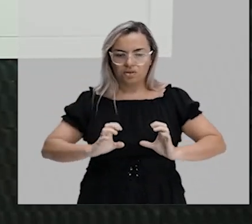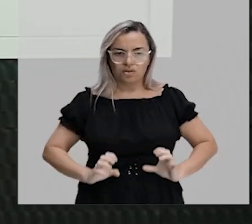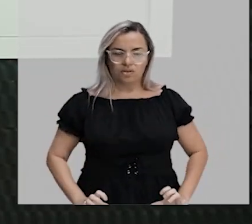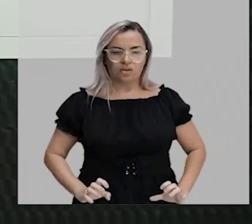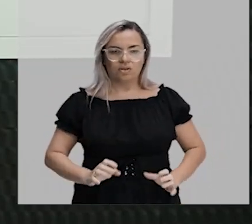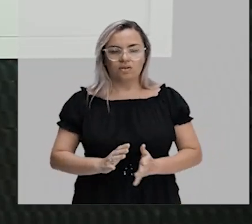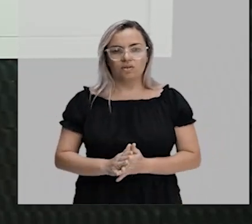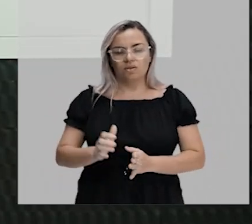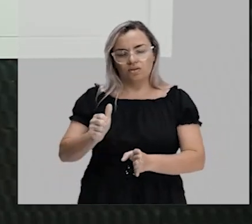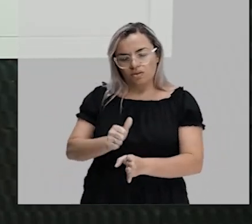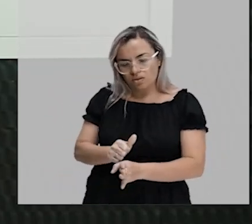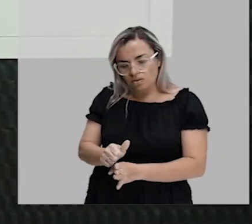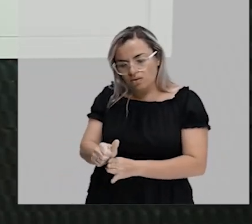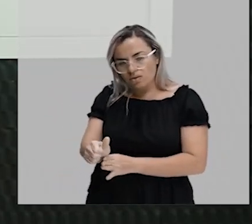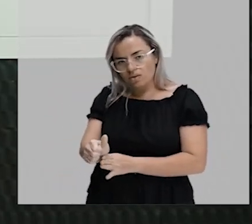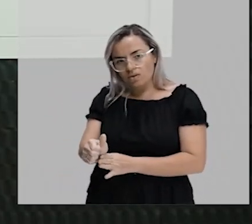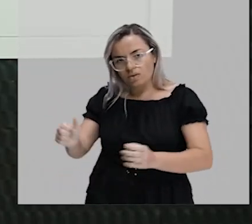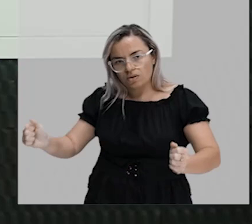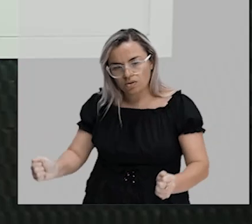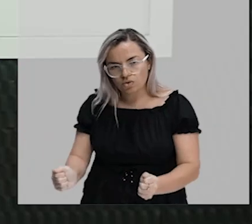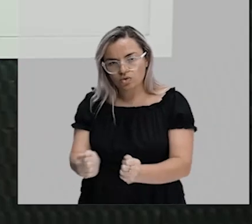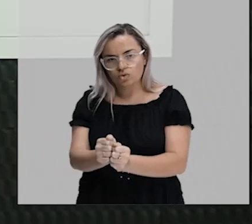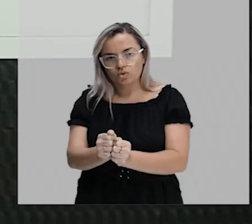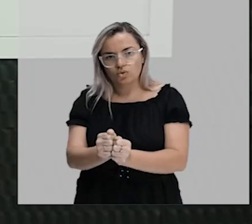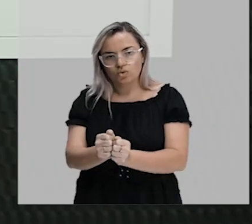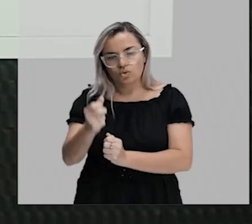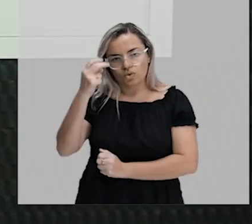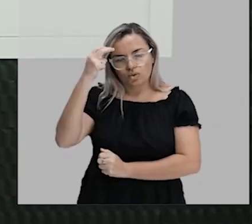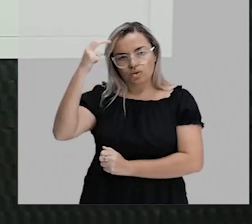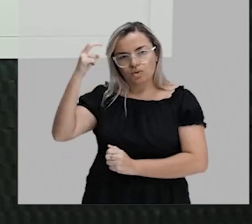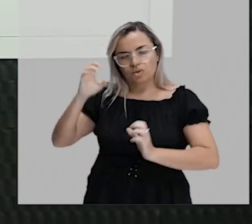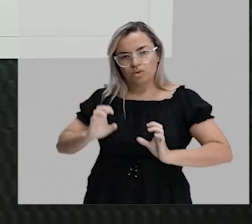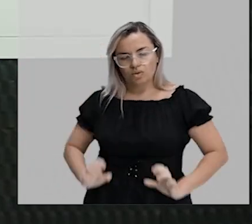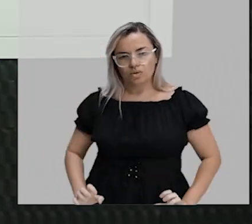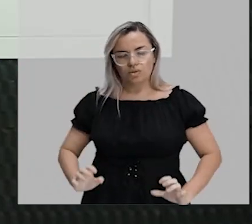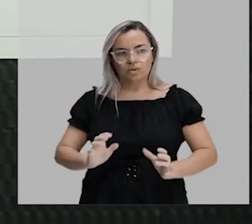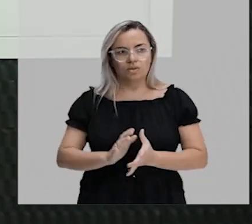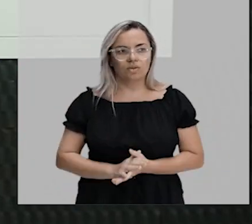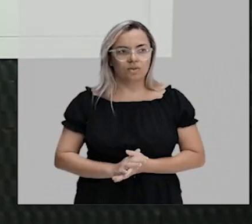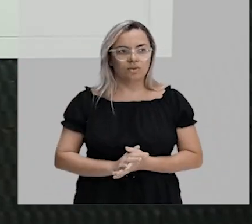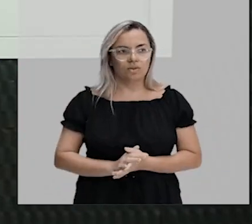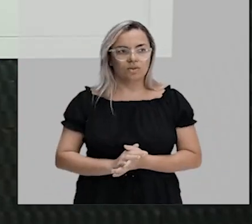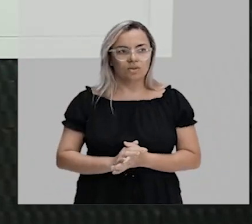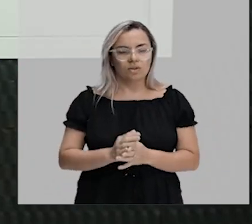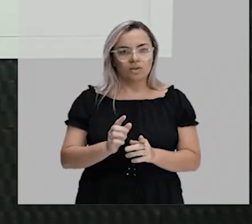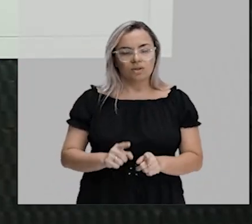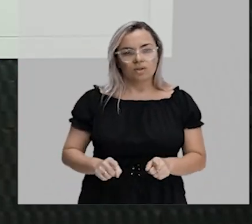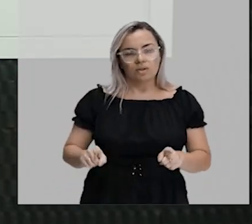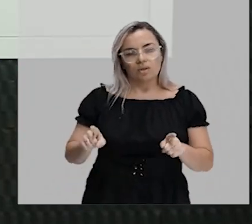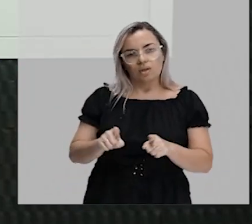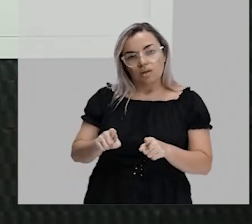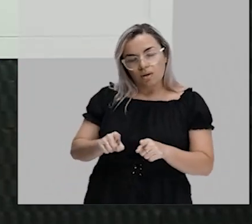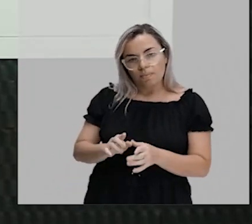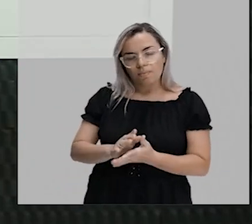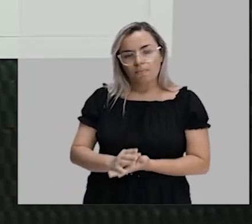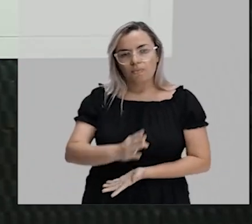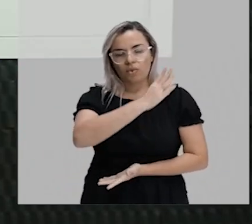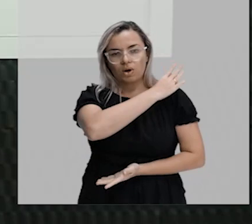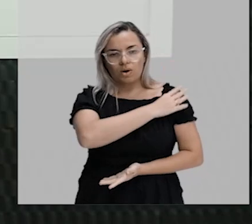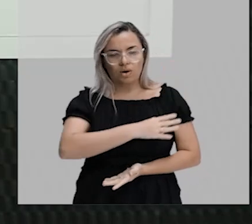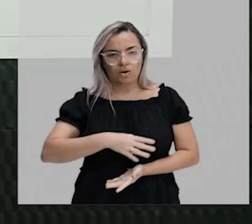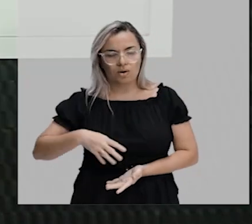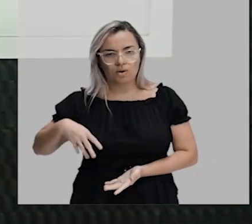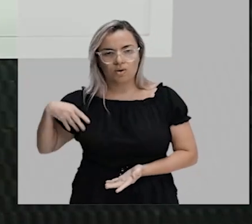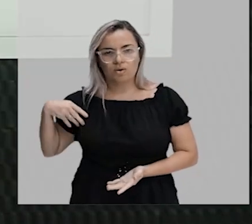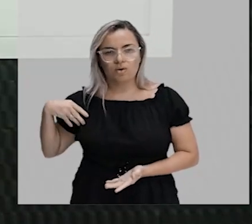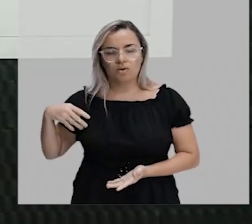esta moralidade junto ao intelectualismo. Em Aristóteles, aí nós já temos uma diferenciação. Aristóteles é conhecido como um